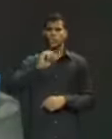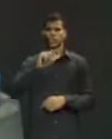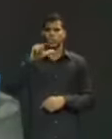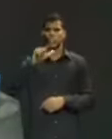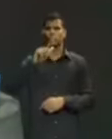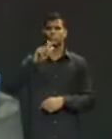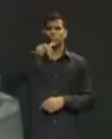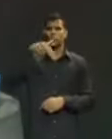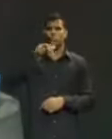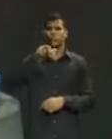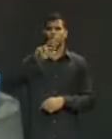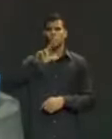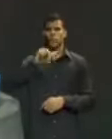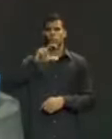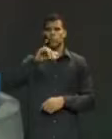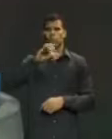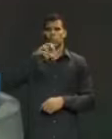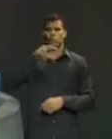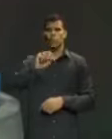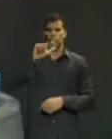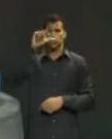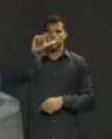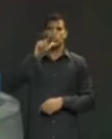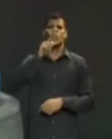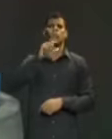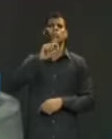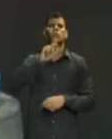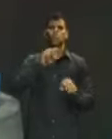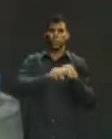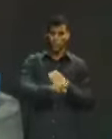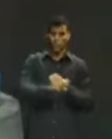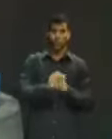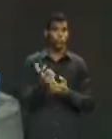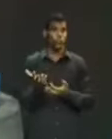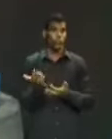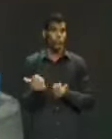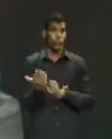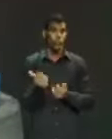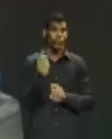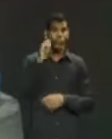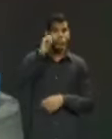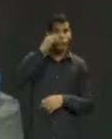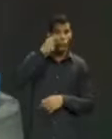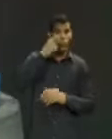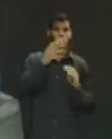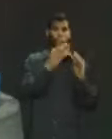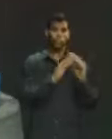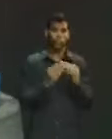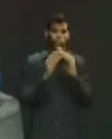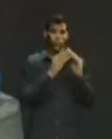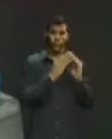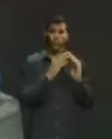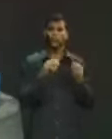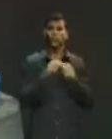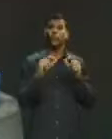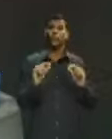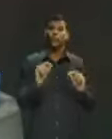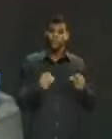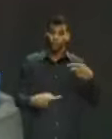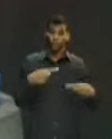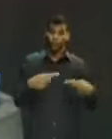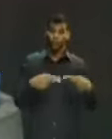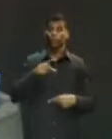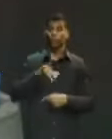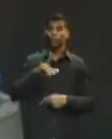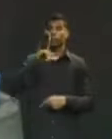da juventude negra periférica. É, sobretudo, políticas públicas que permitam